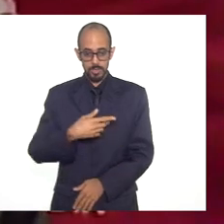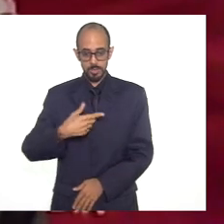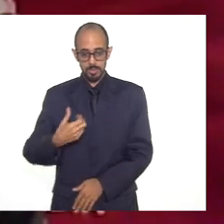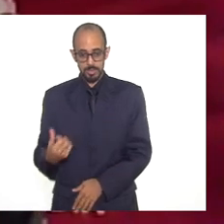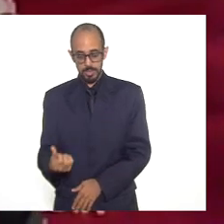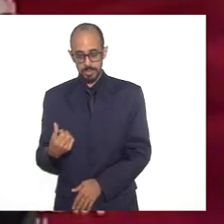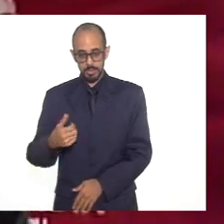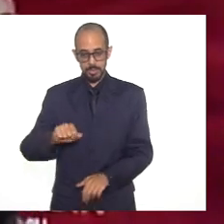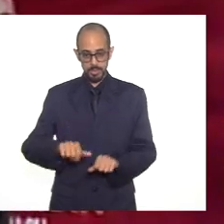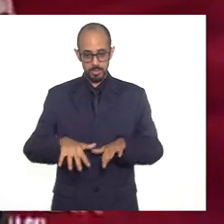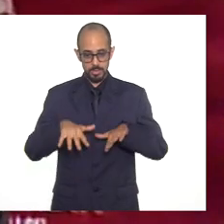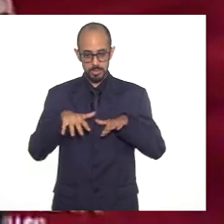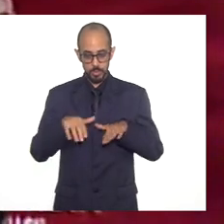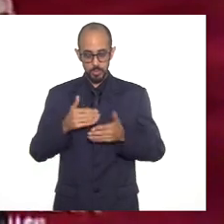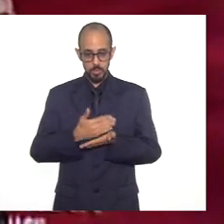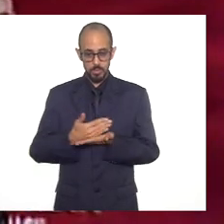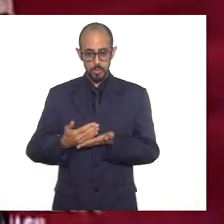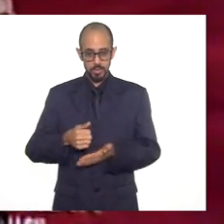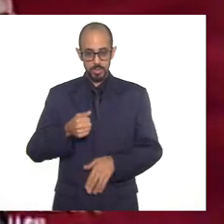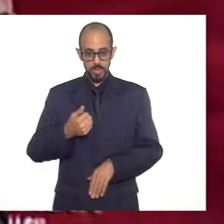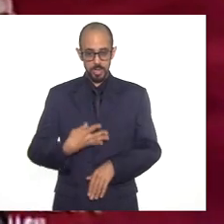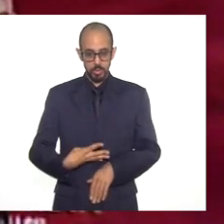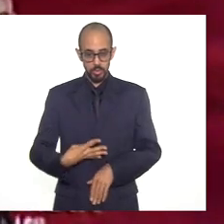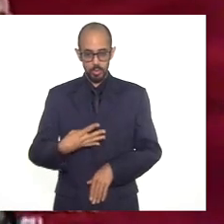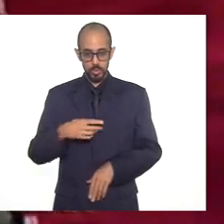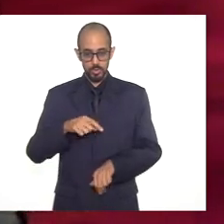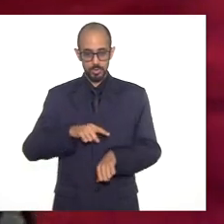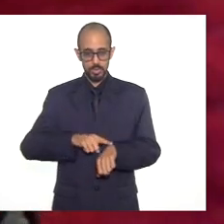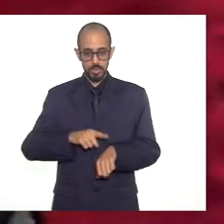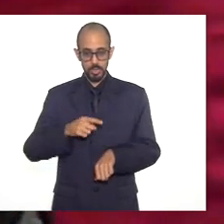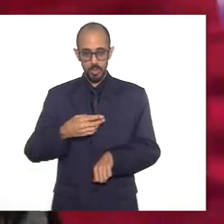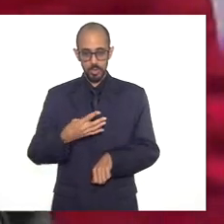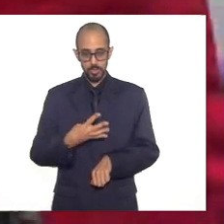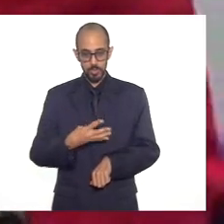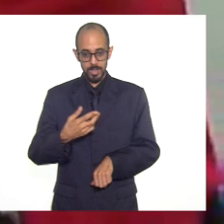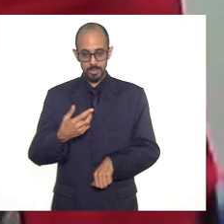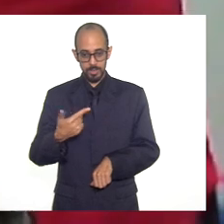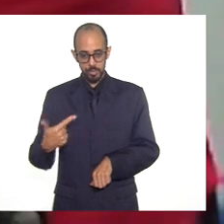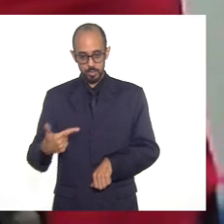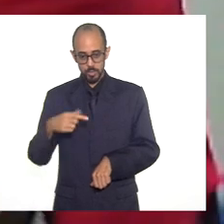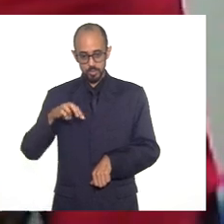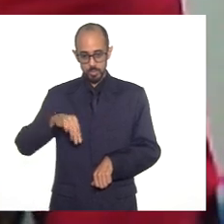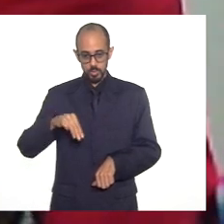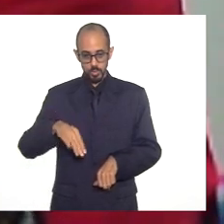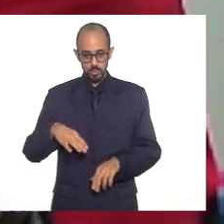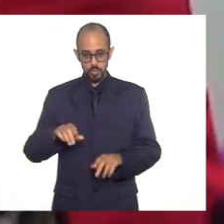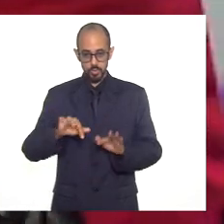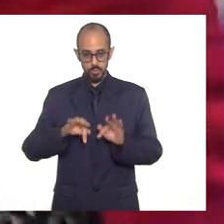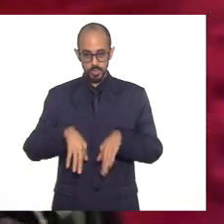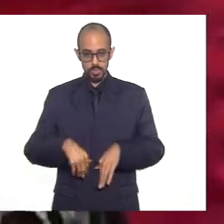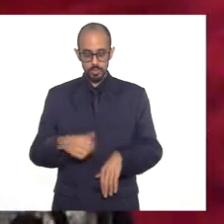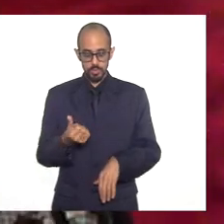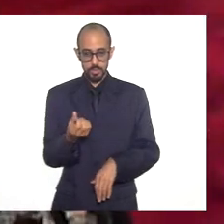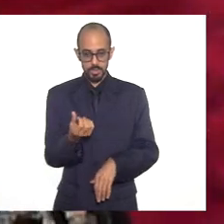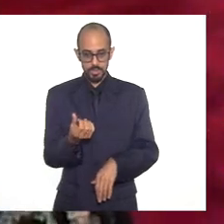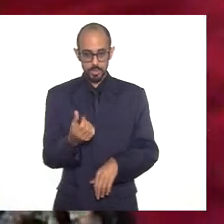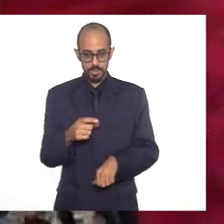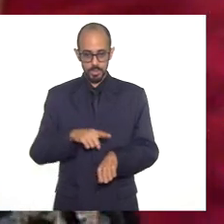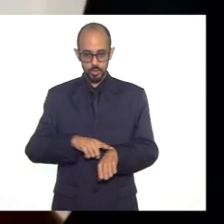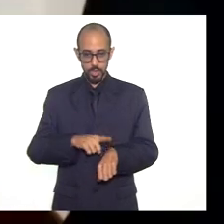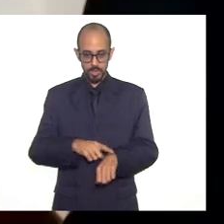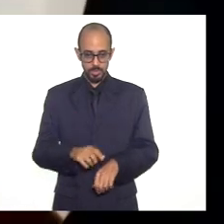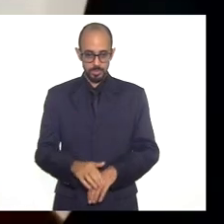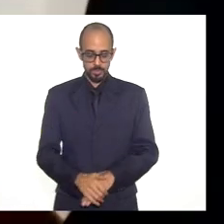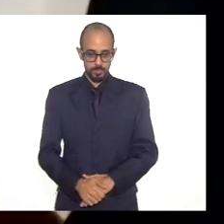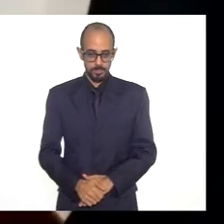46ª sessão ordinária, que, iniciada às 14 horas e 42 minutos, encerrou-se às 16 horas. Lida